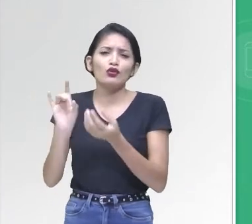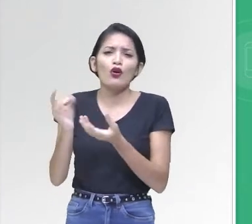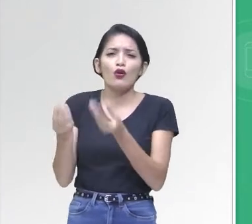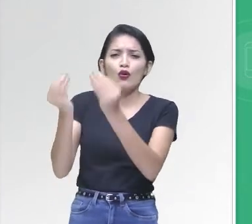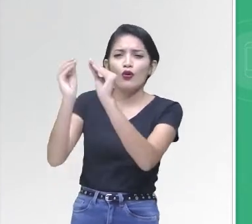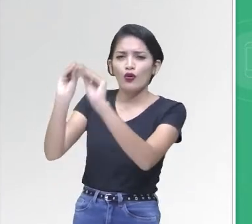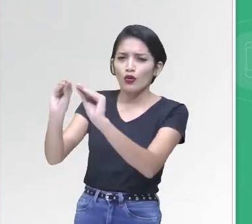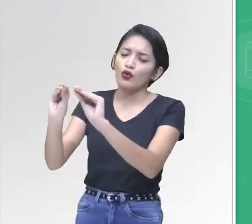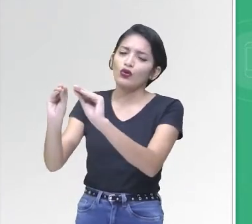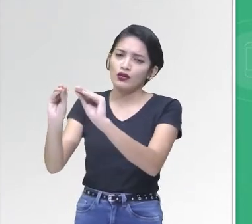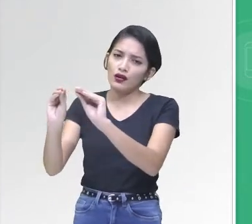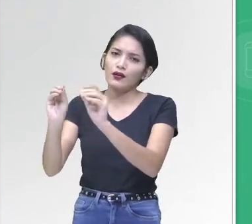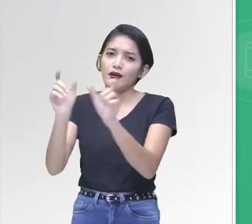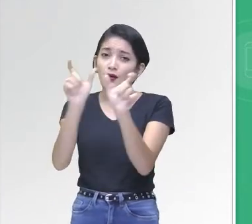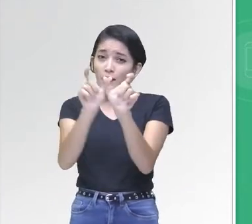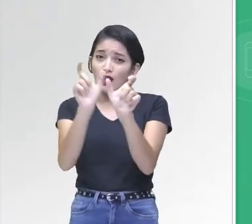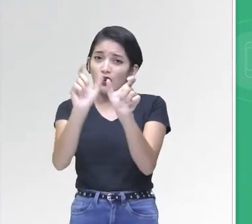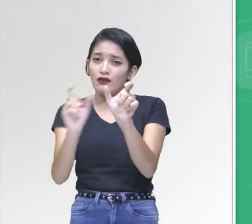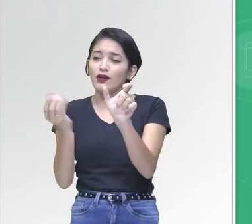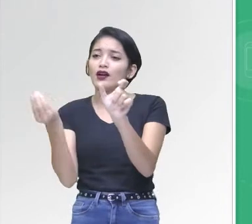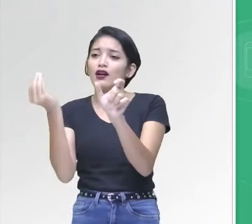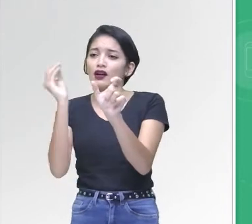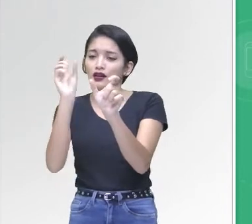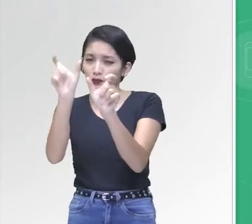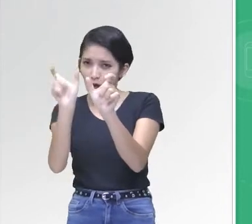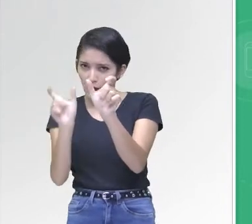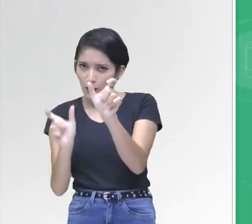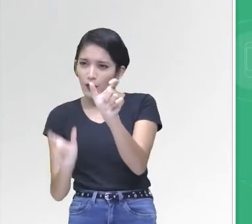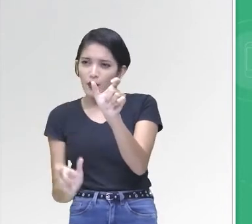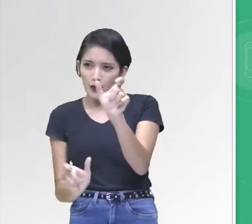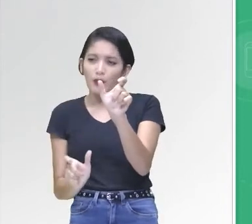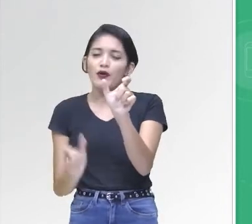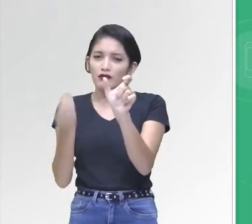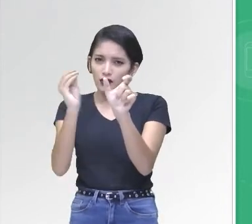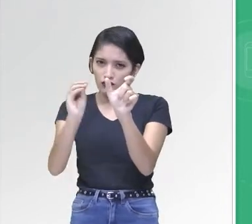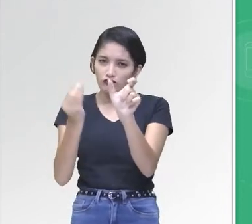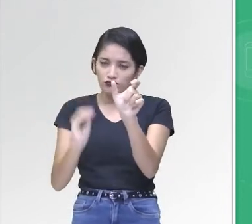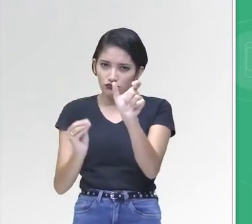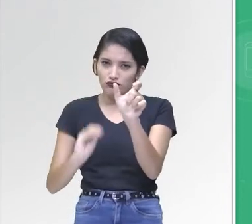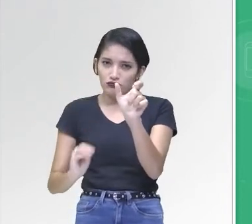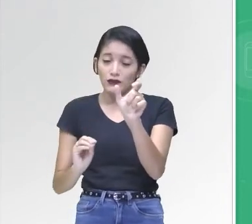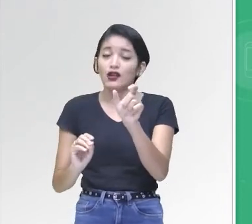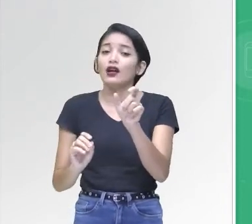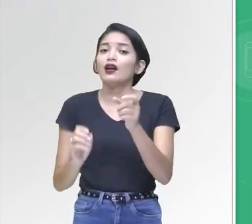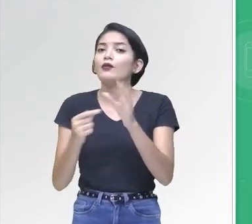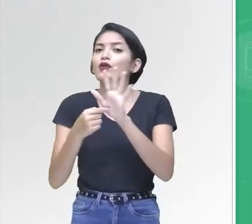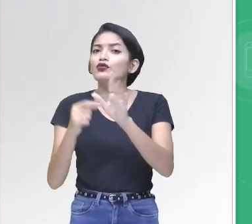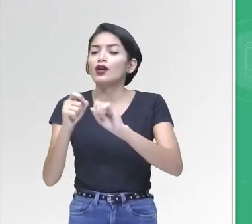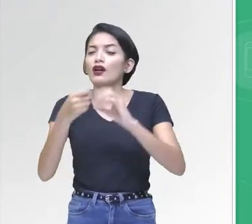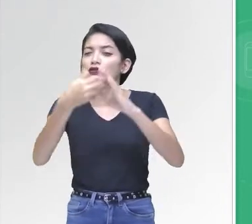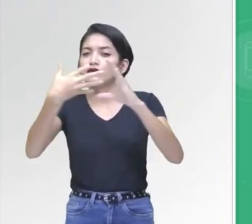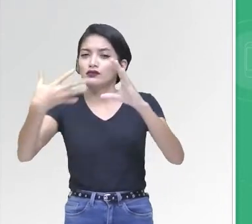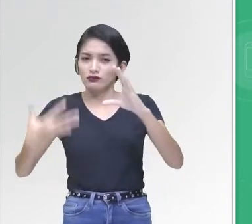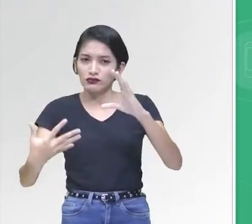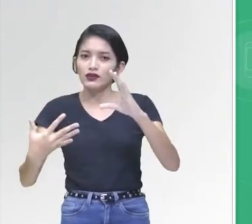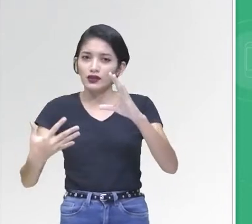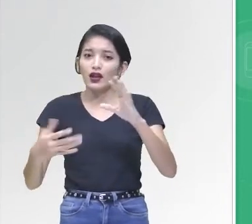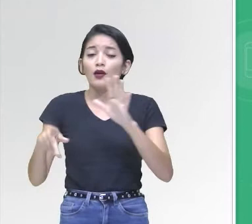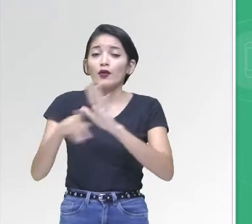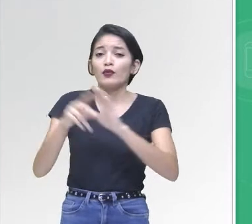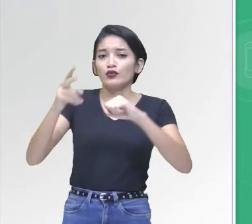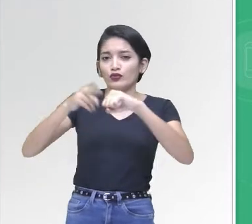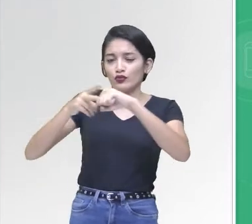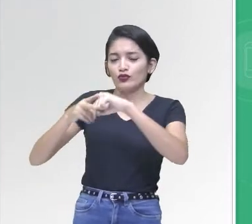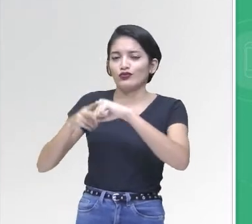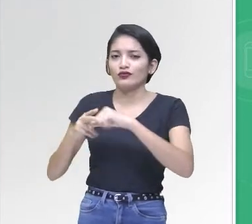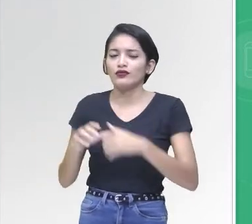desinência, acrescentar a desinência à raiz do verbo. Isso daí é que caracteriza os verbos regulares.